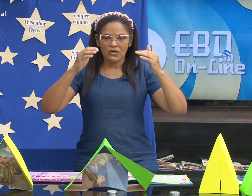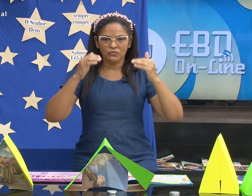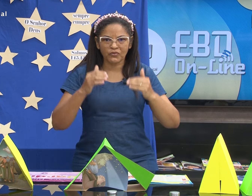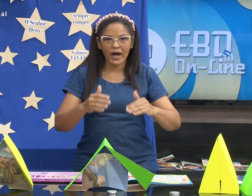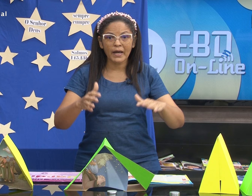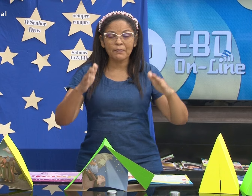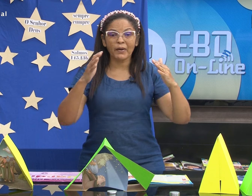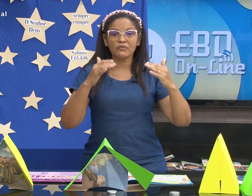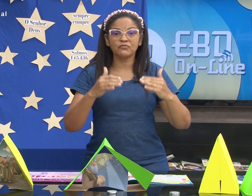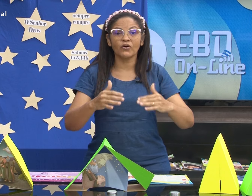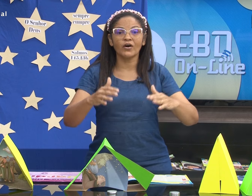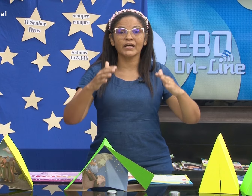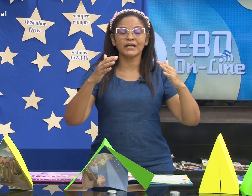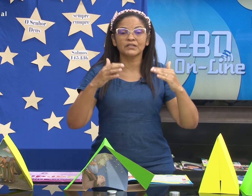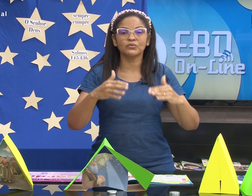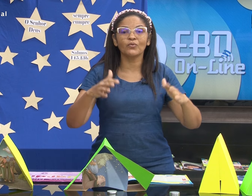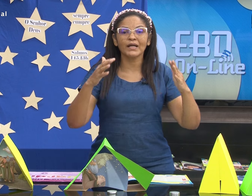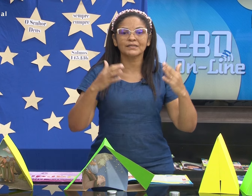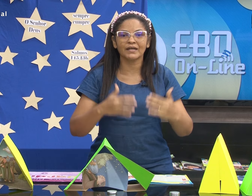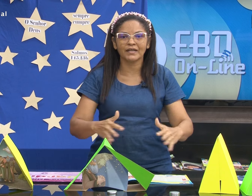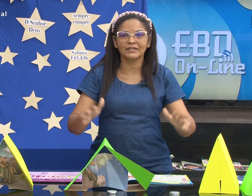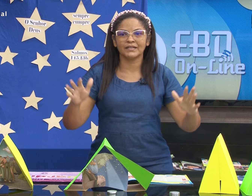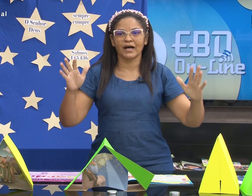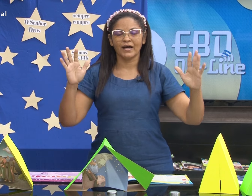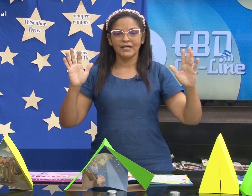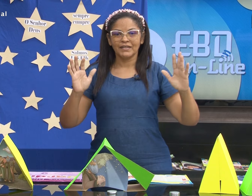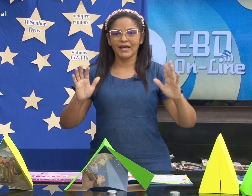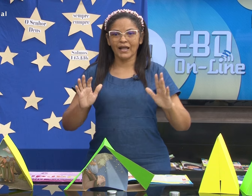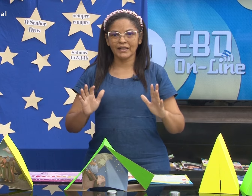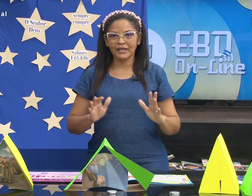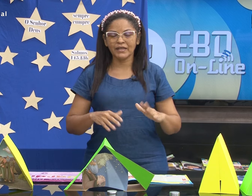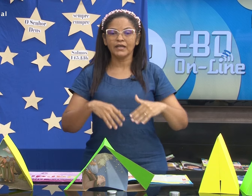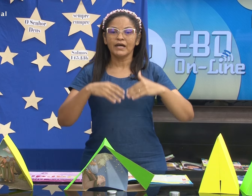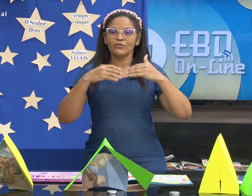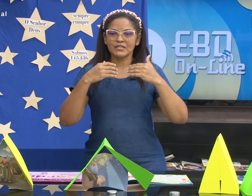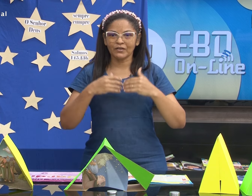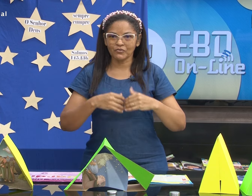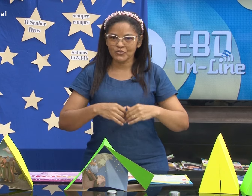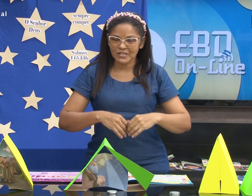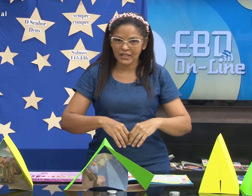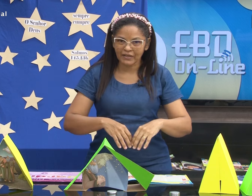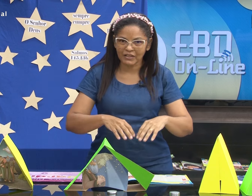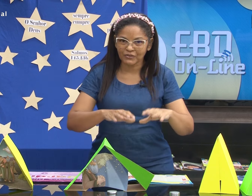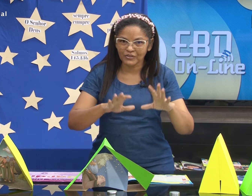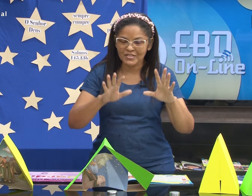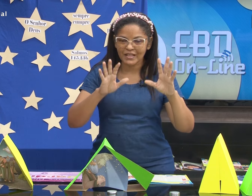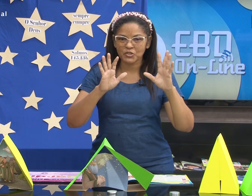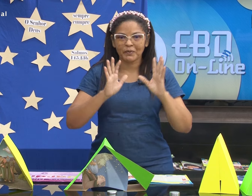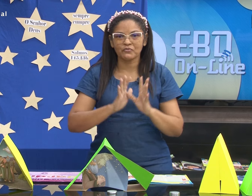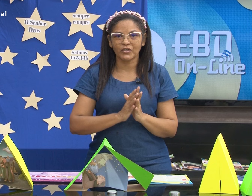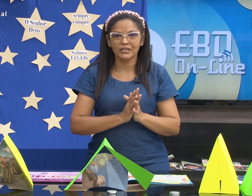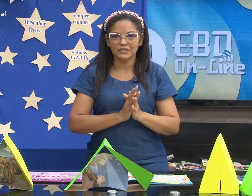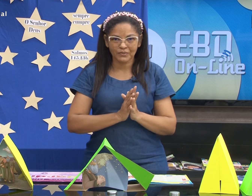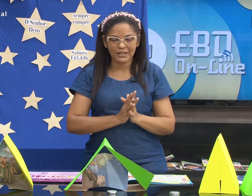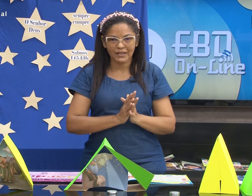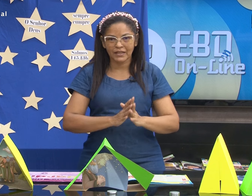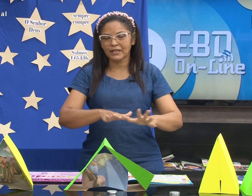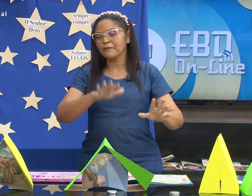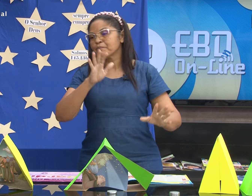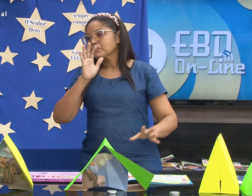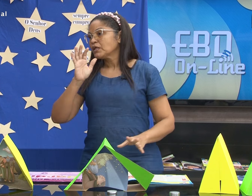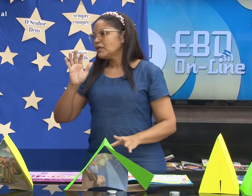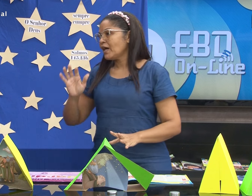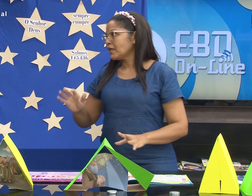ordem vai para fora da Tua Tenda e ali os alunos você leva todos eles para fora da sua